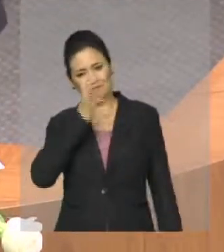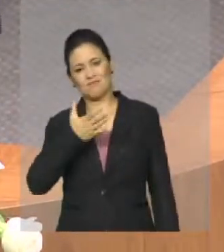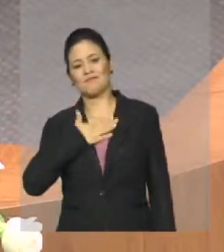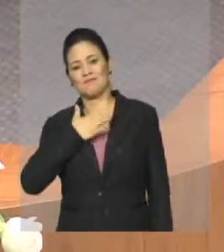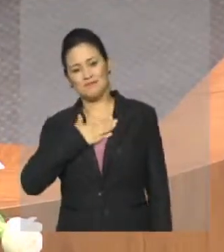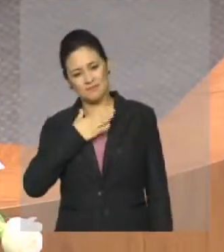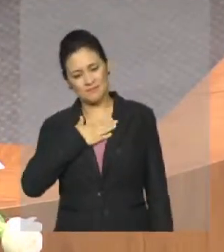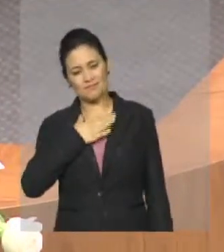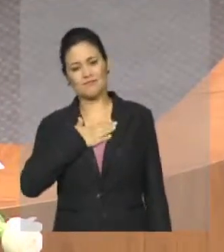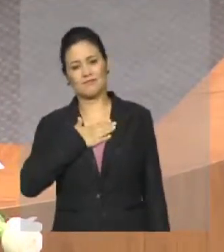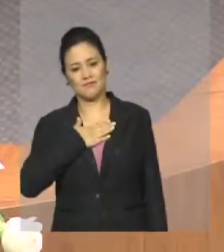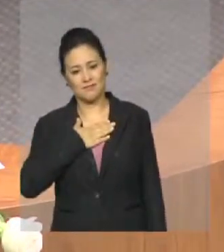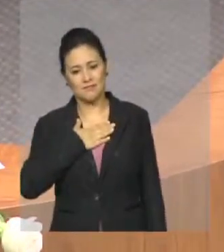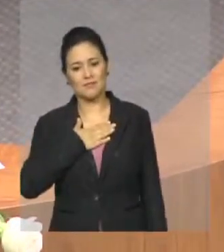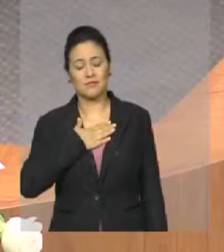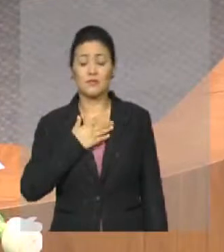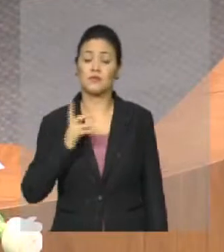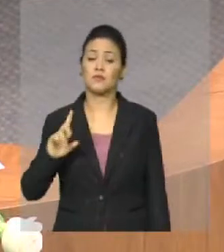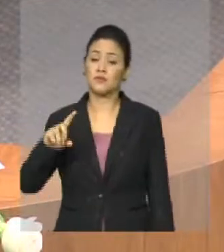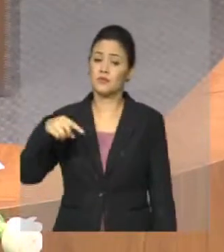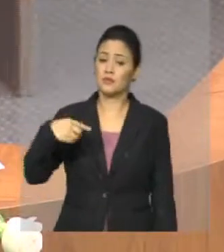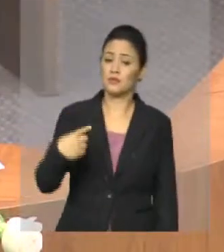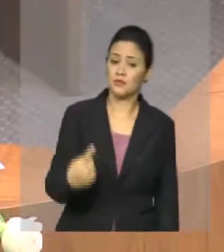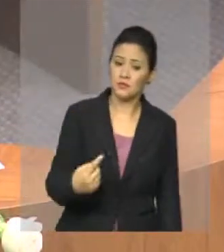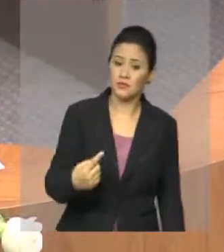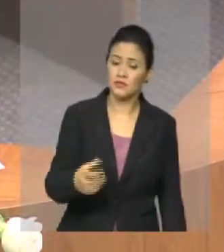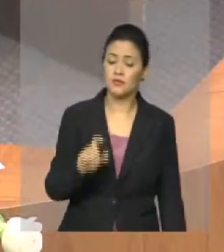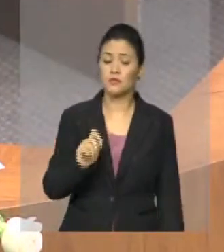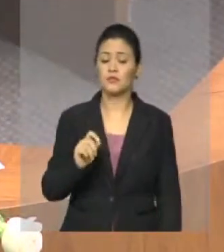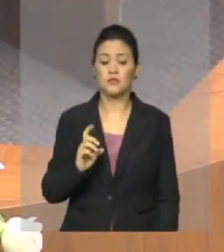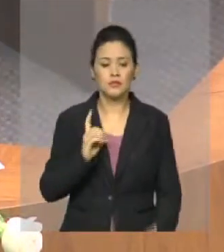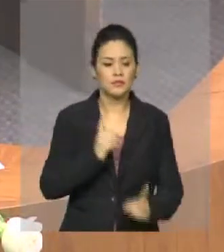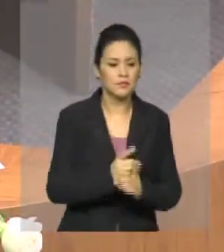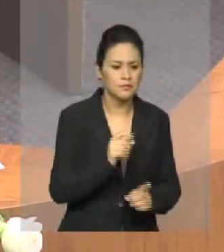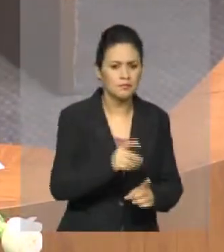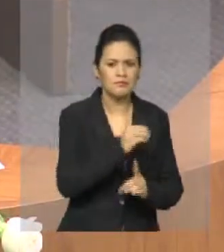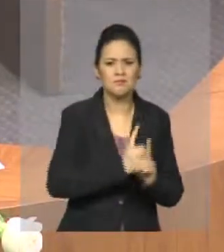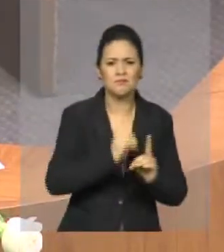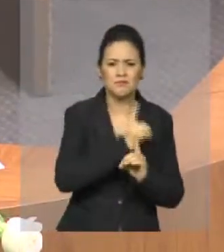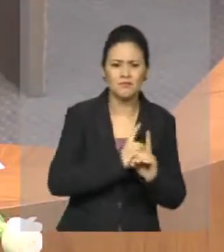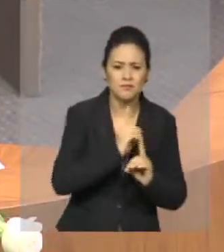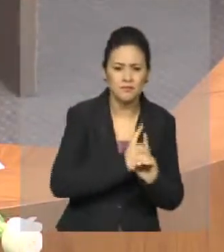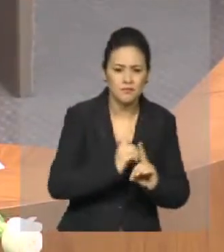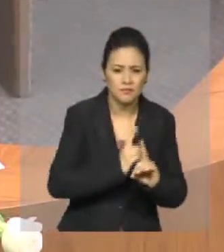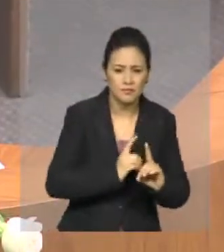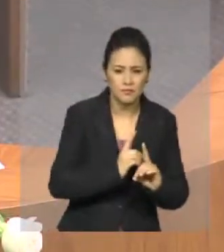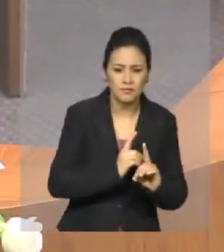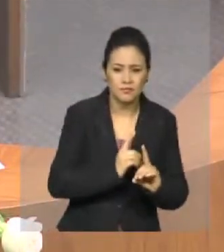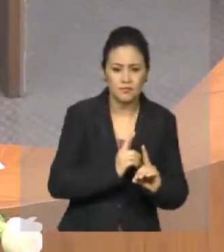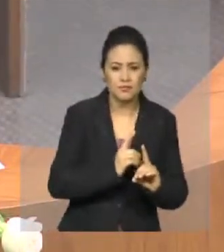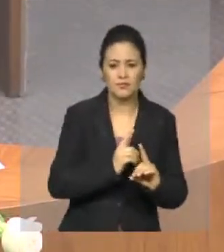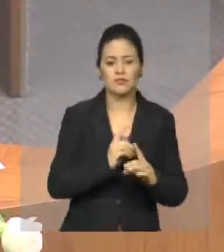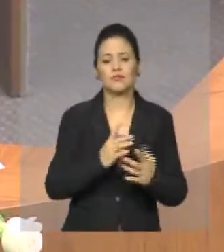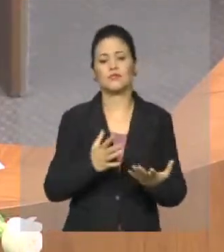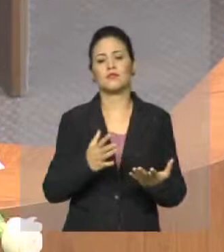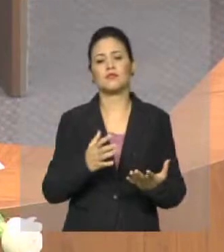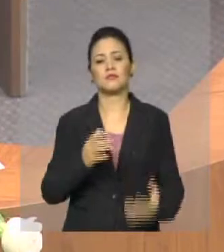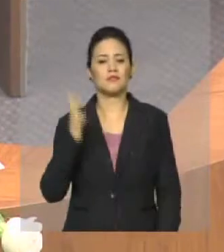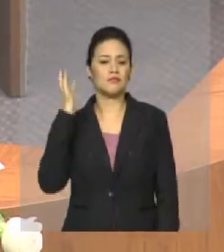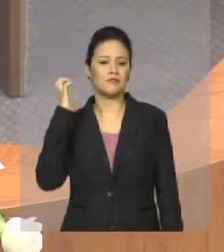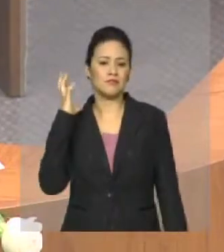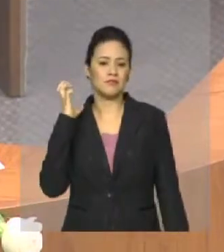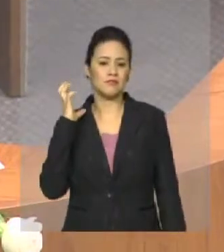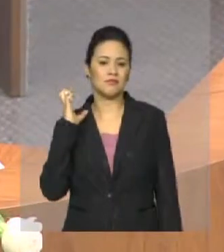e depois que foi descoberto toda a farsa, a senhora ex-governadora cruzou